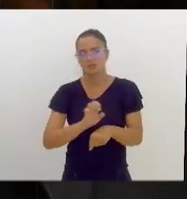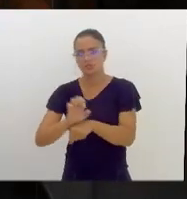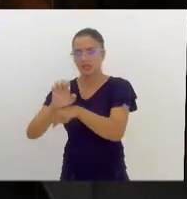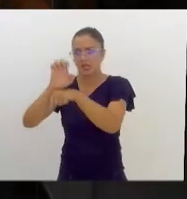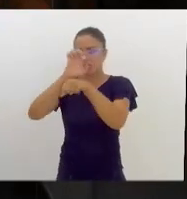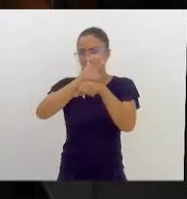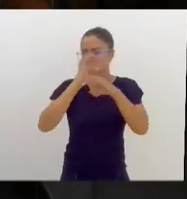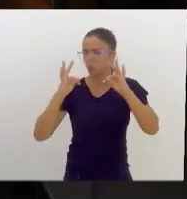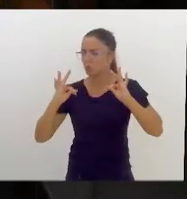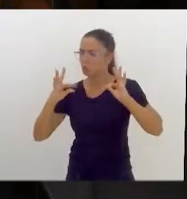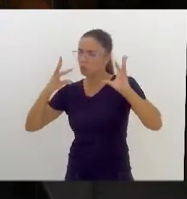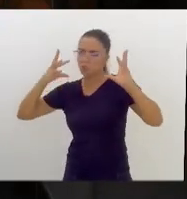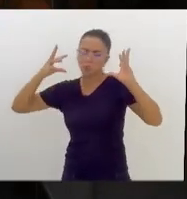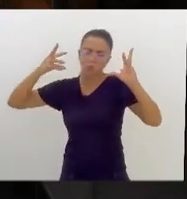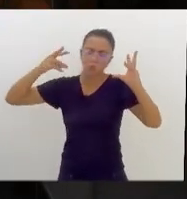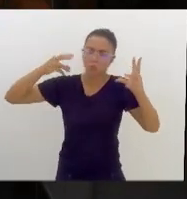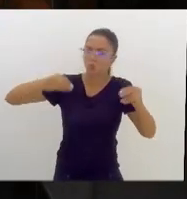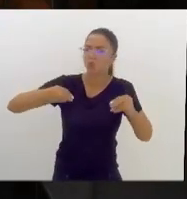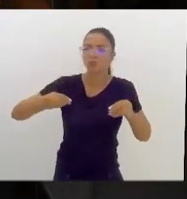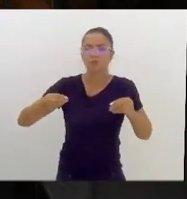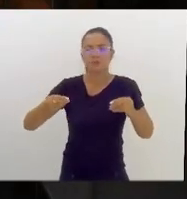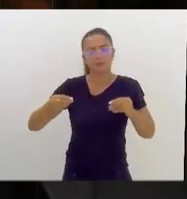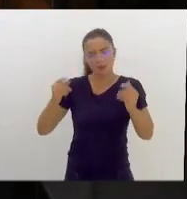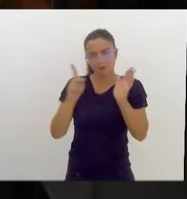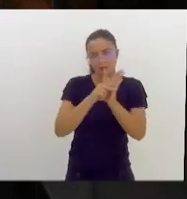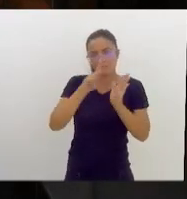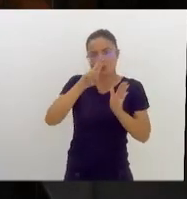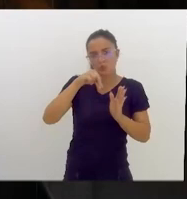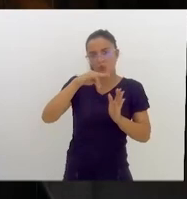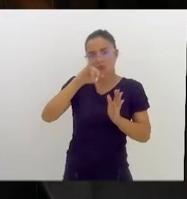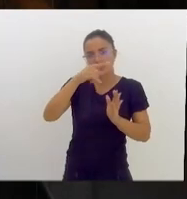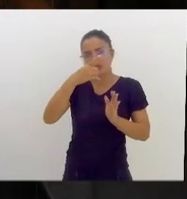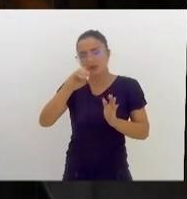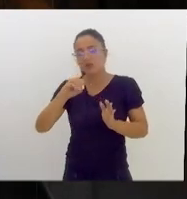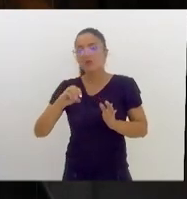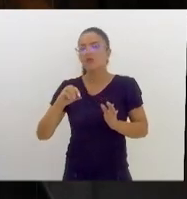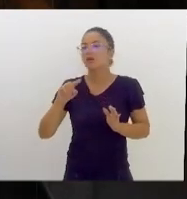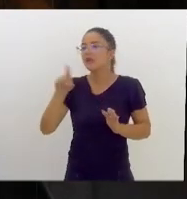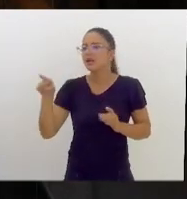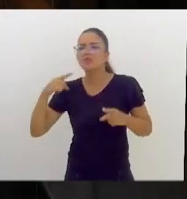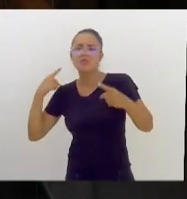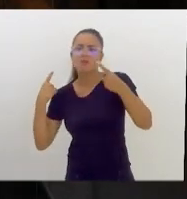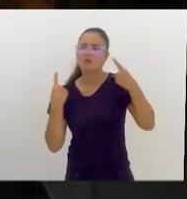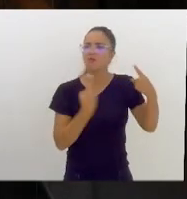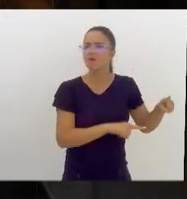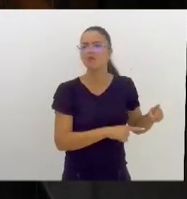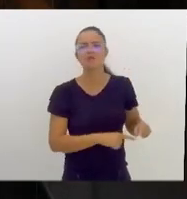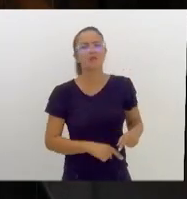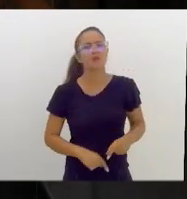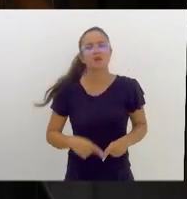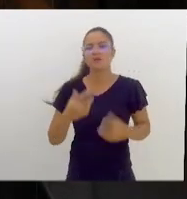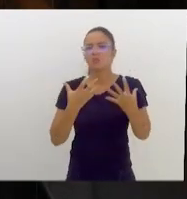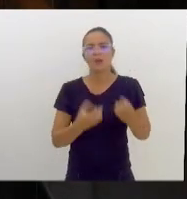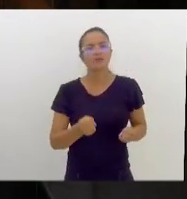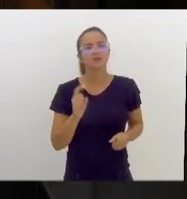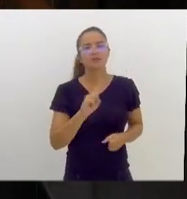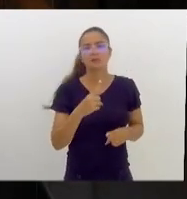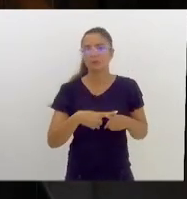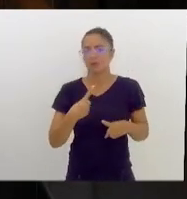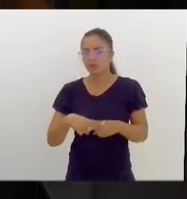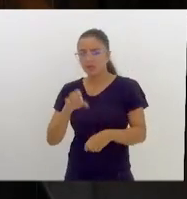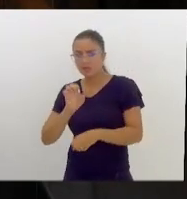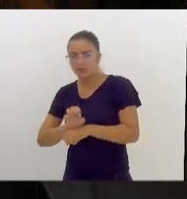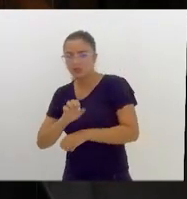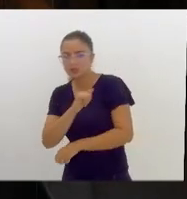Estados-membros e se rebelasse contra essa posição. Porque isso não afeta só o Estado do Rio de Janeiro, afeta